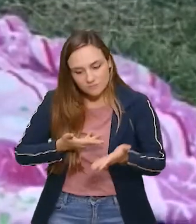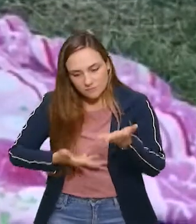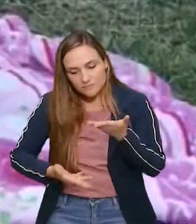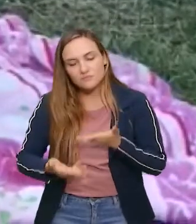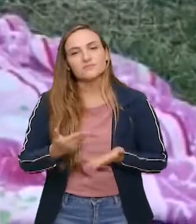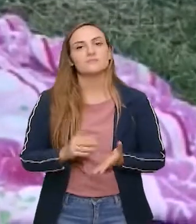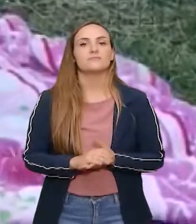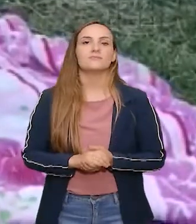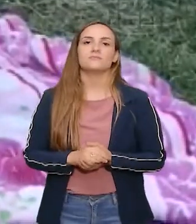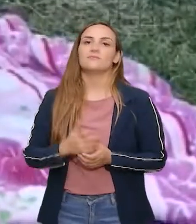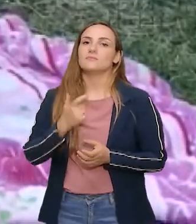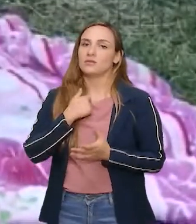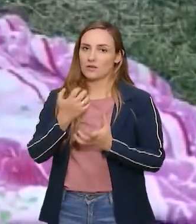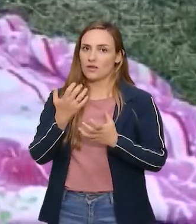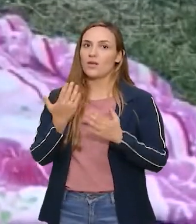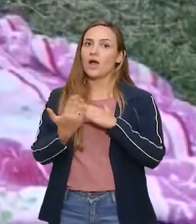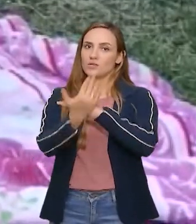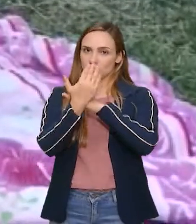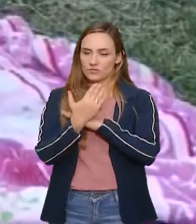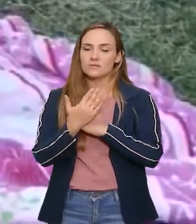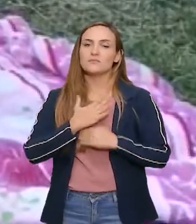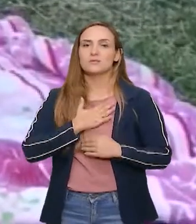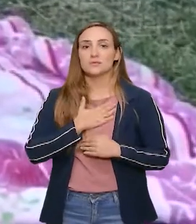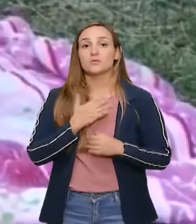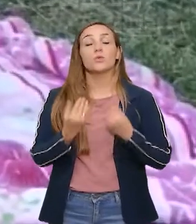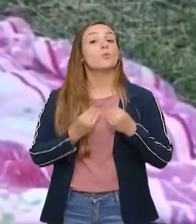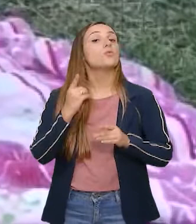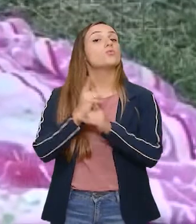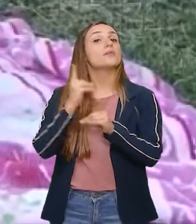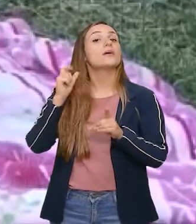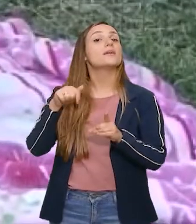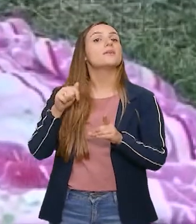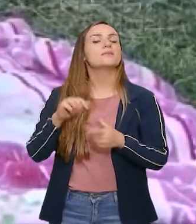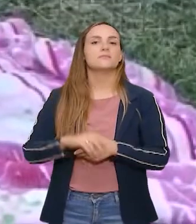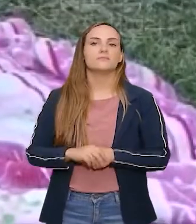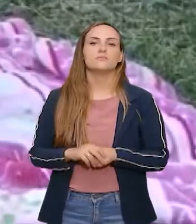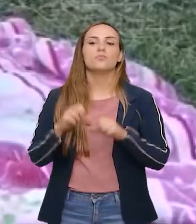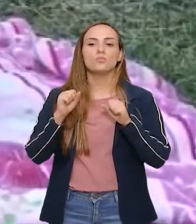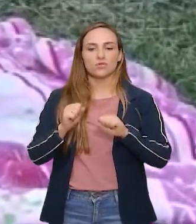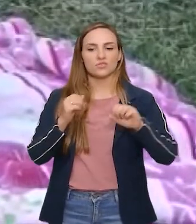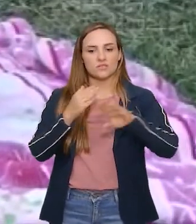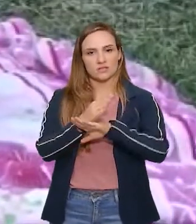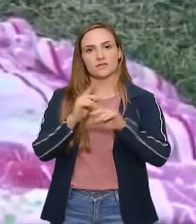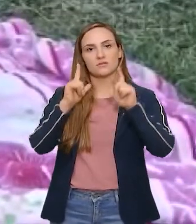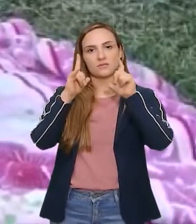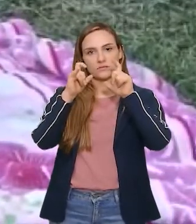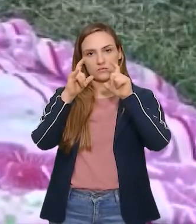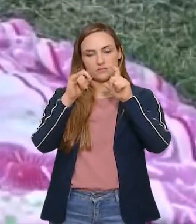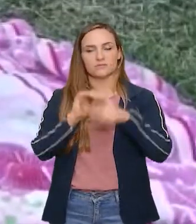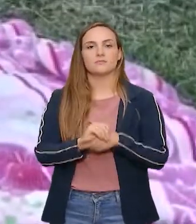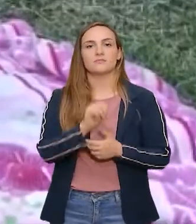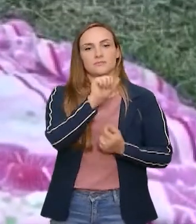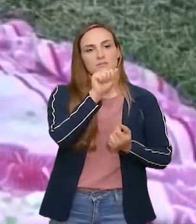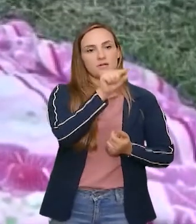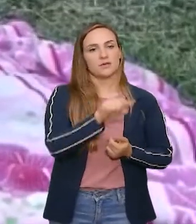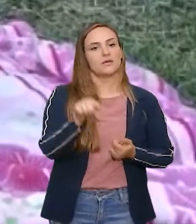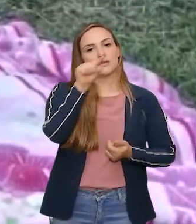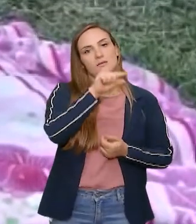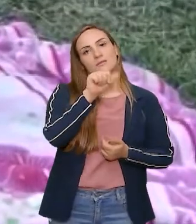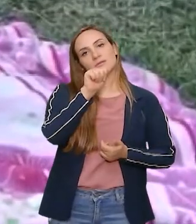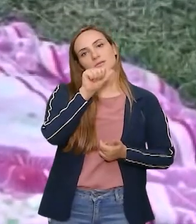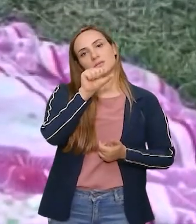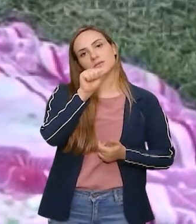com eles. Eu conto com vocês. Para achar a gente, é só acessar no Instagram,